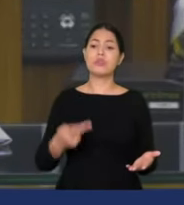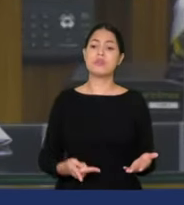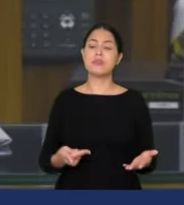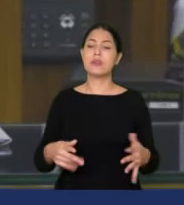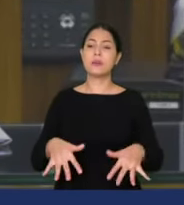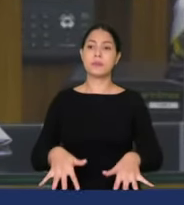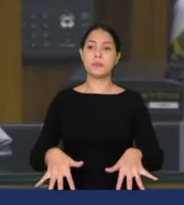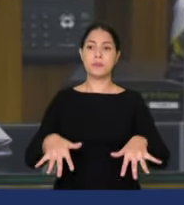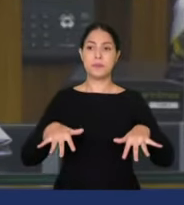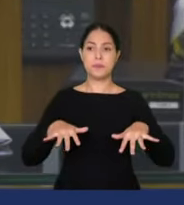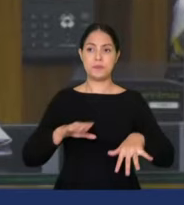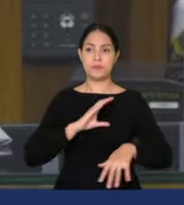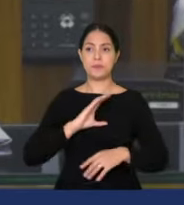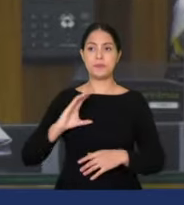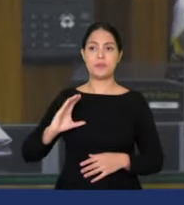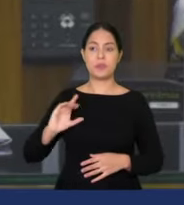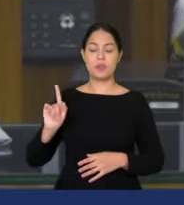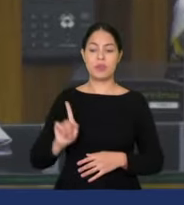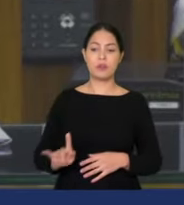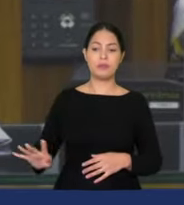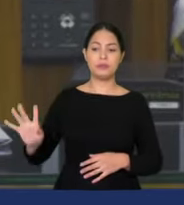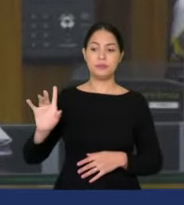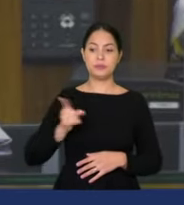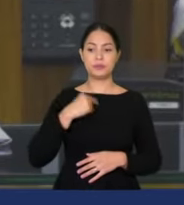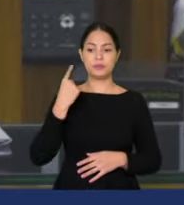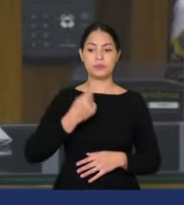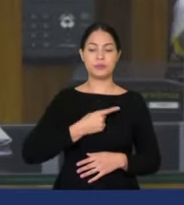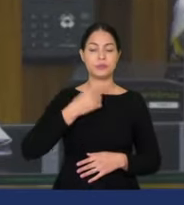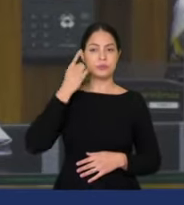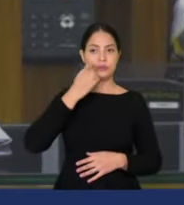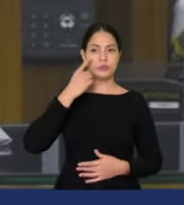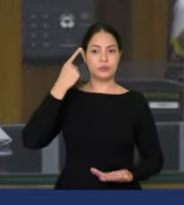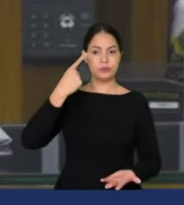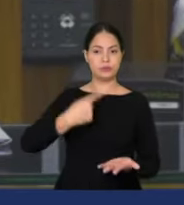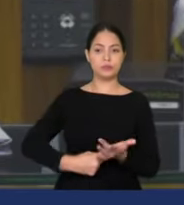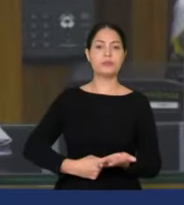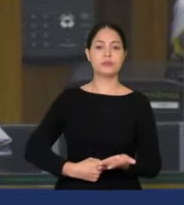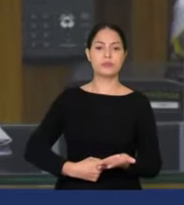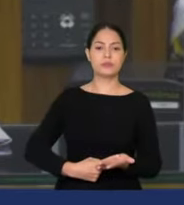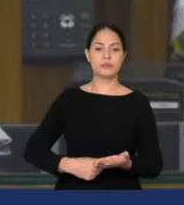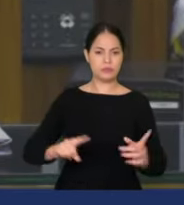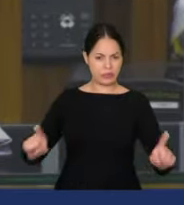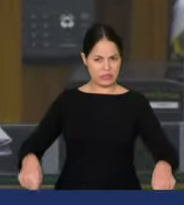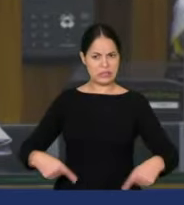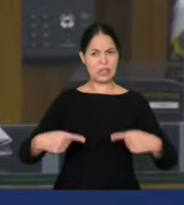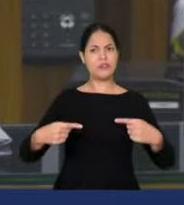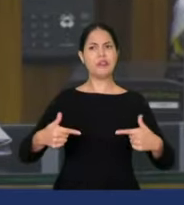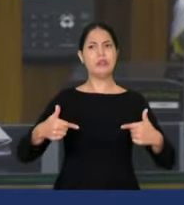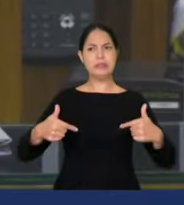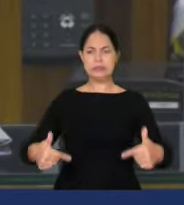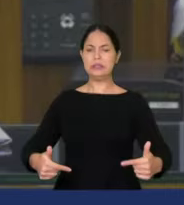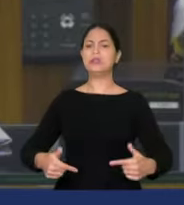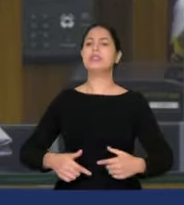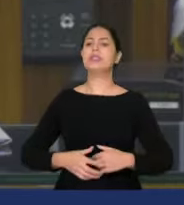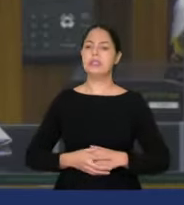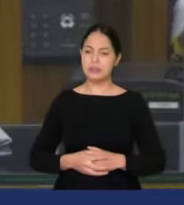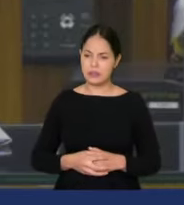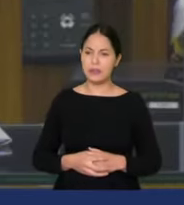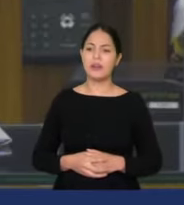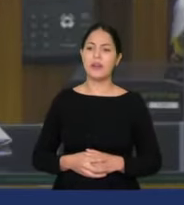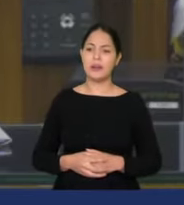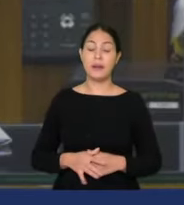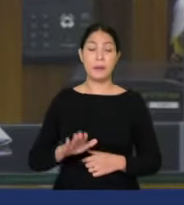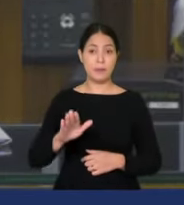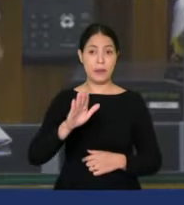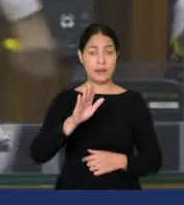atestam o compromisso desse Parlamento com o enfrentamento desse enorme desafio. Quero, pois, agradecer a presença